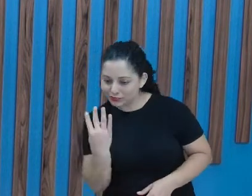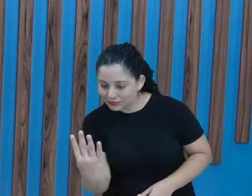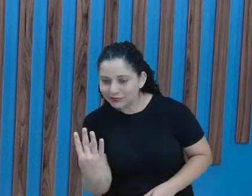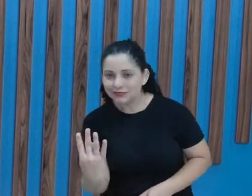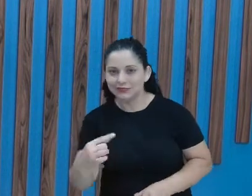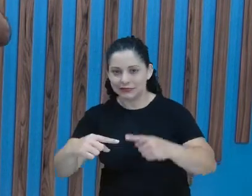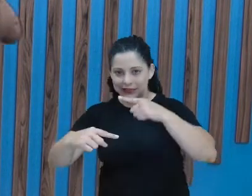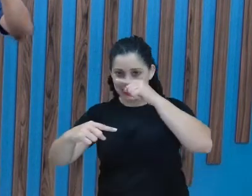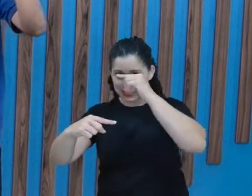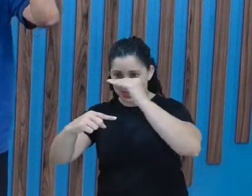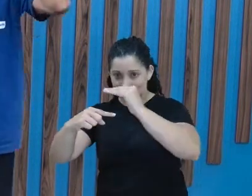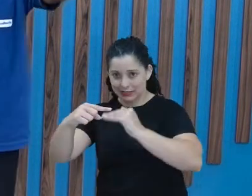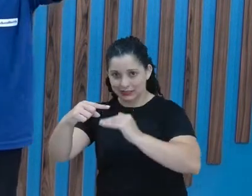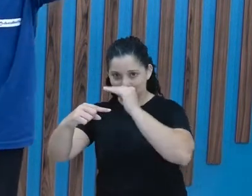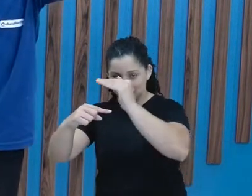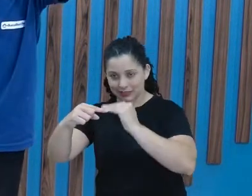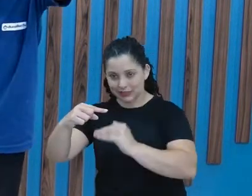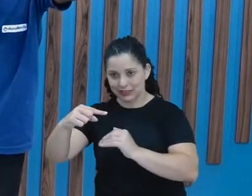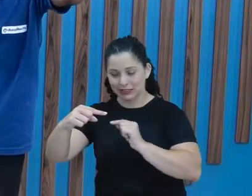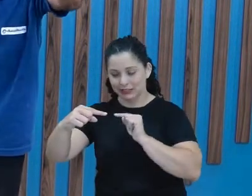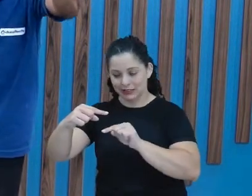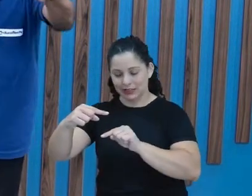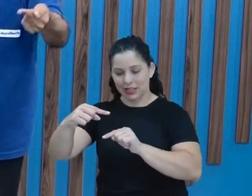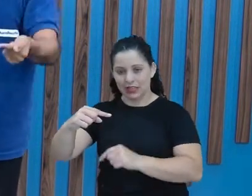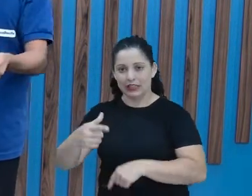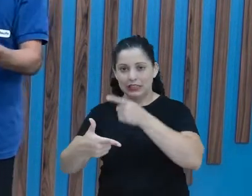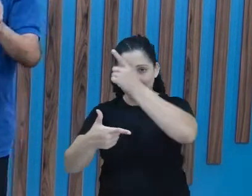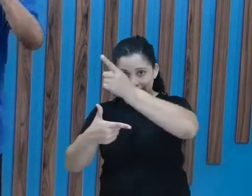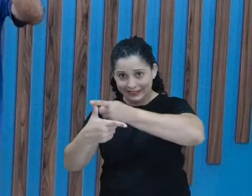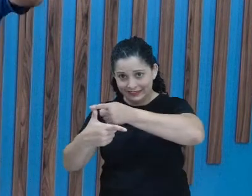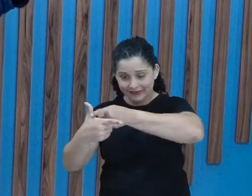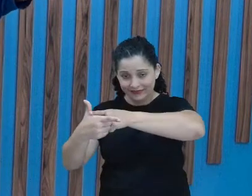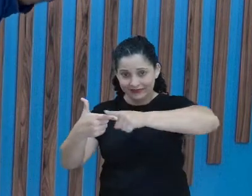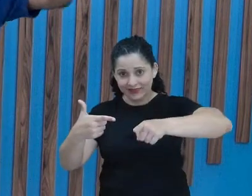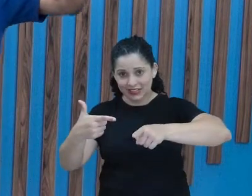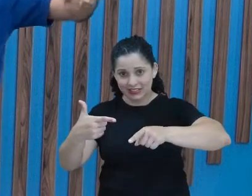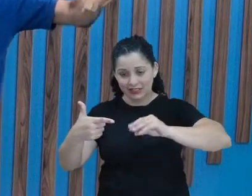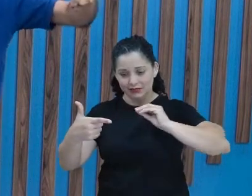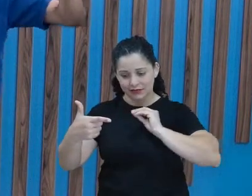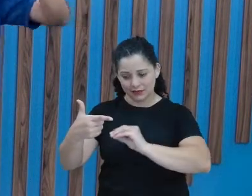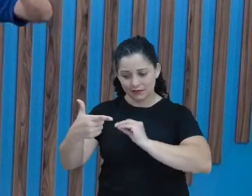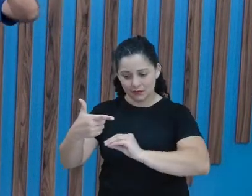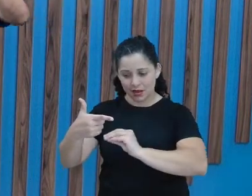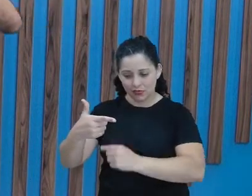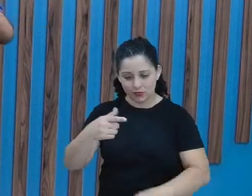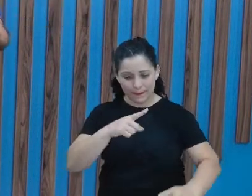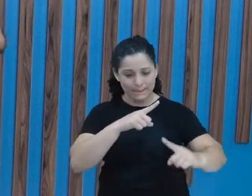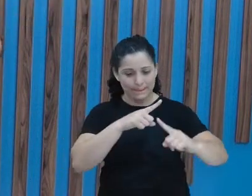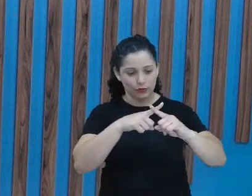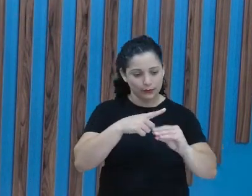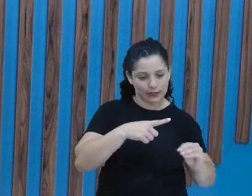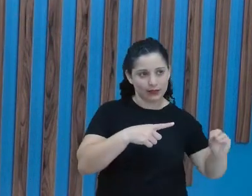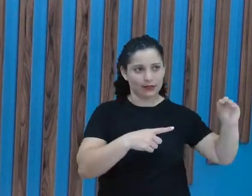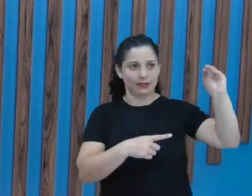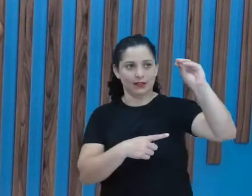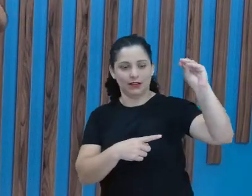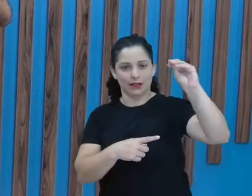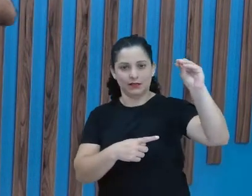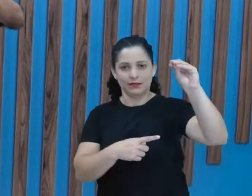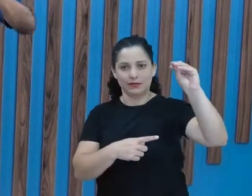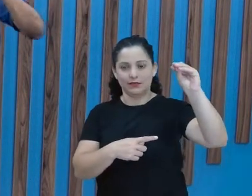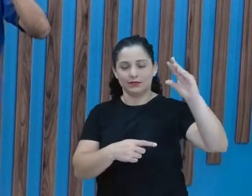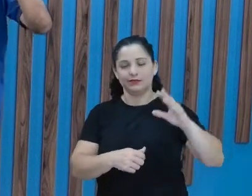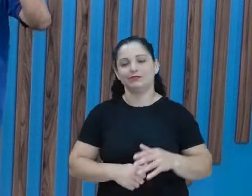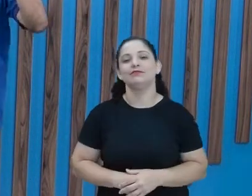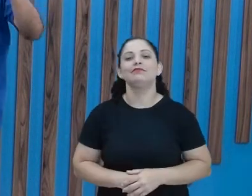pelo de baixo e multiplica o resultado pelo de cima. Anota aí, todo mundo. Divide pelo de baixo e